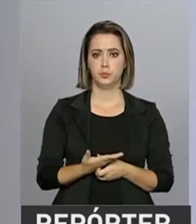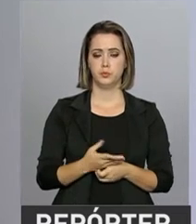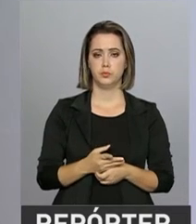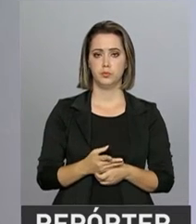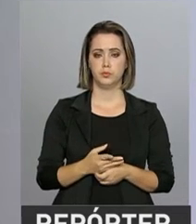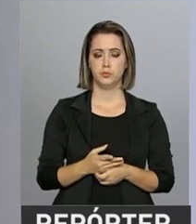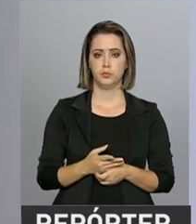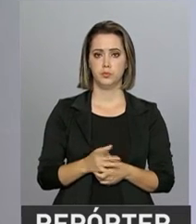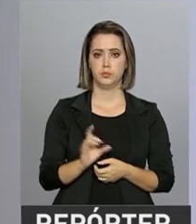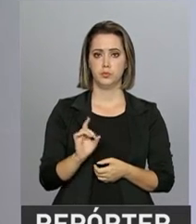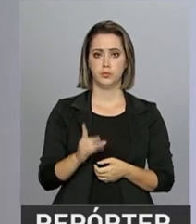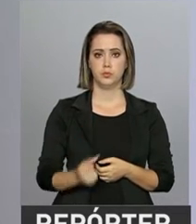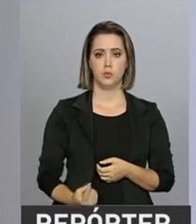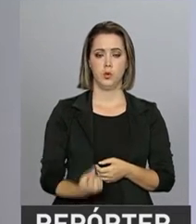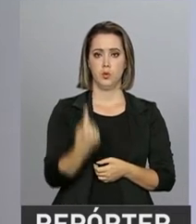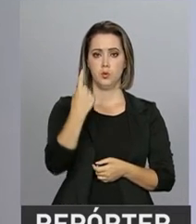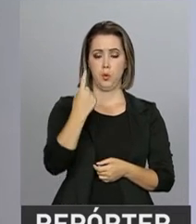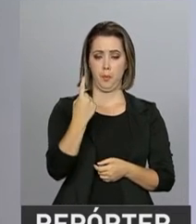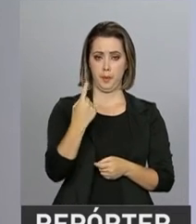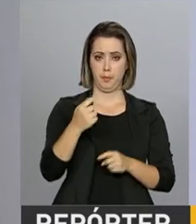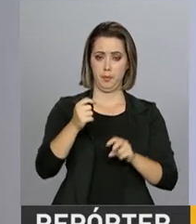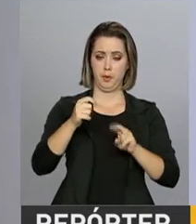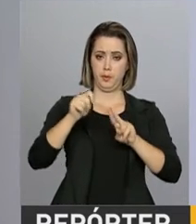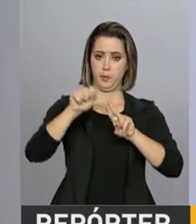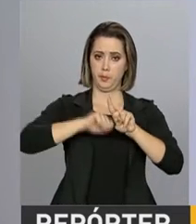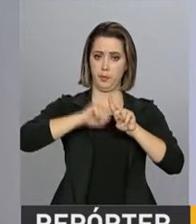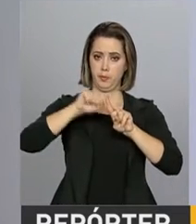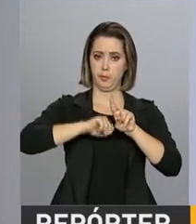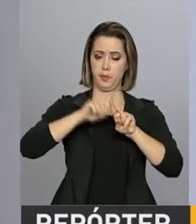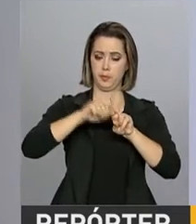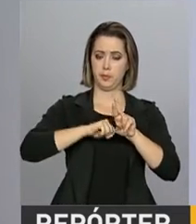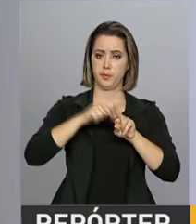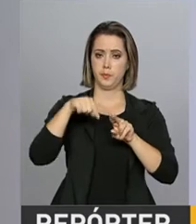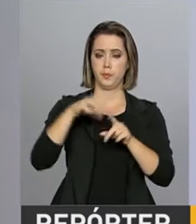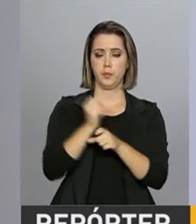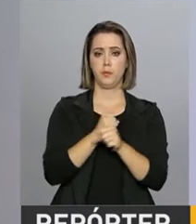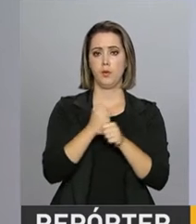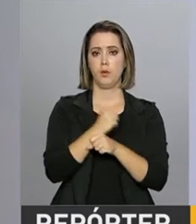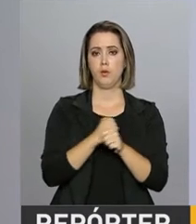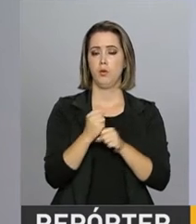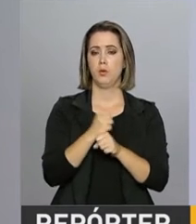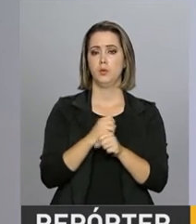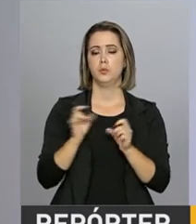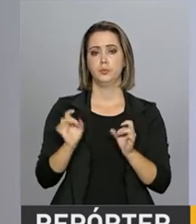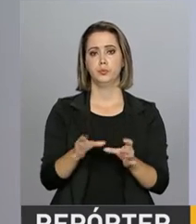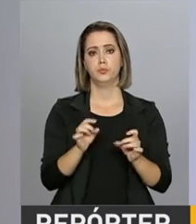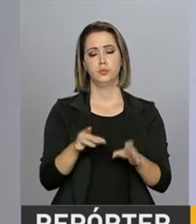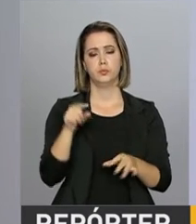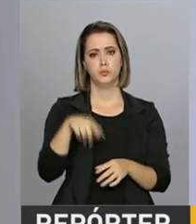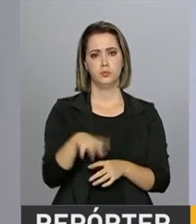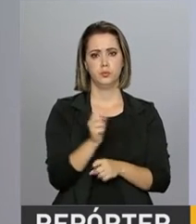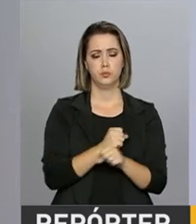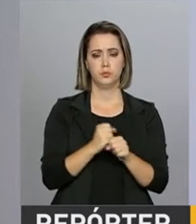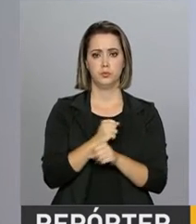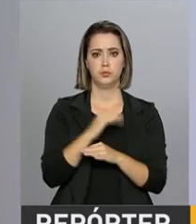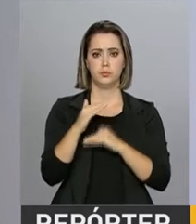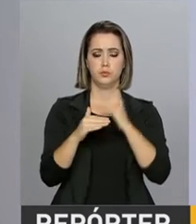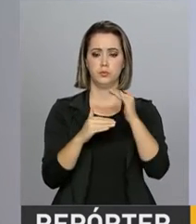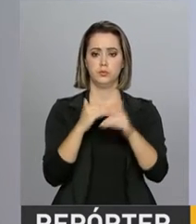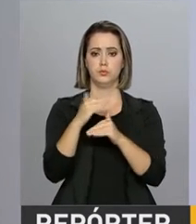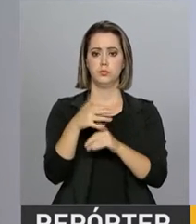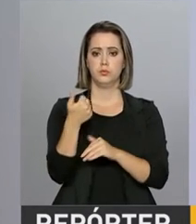primeiro trimestre, no primeiro bimestre, melhor dizer, de 2017, o comércio exterior brasileiro cresceu